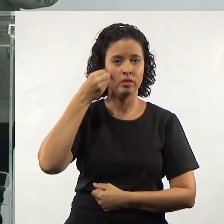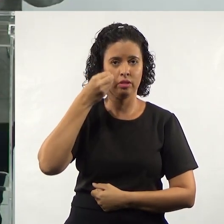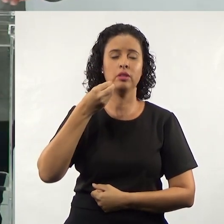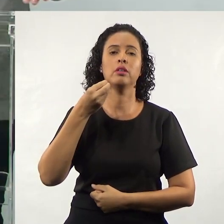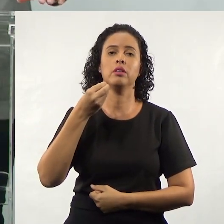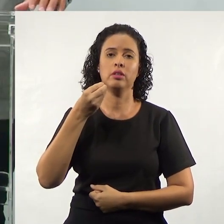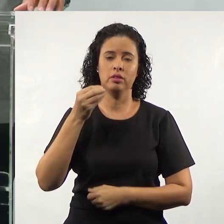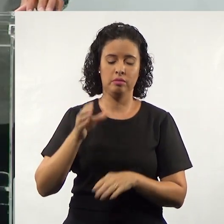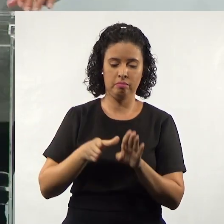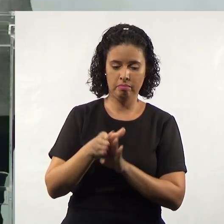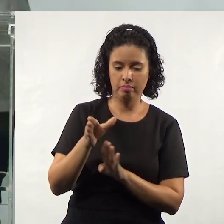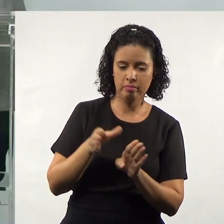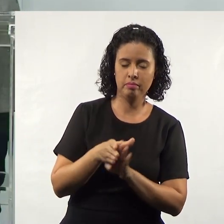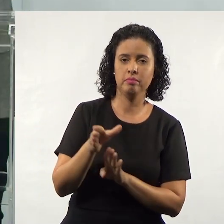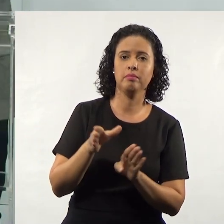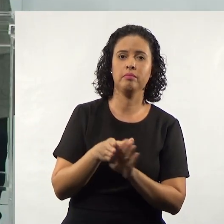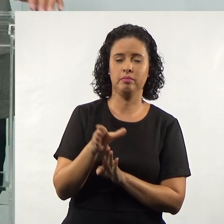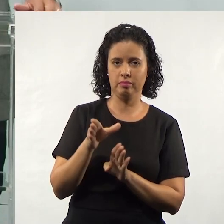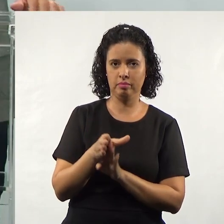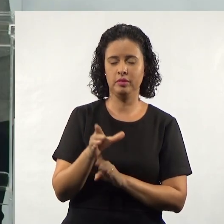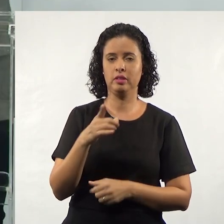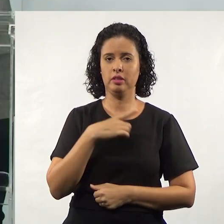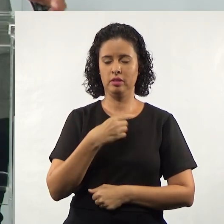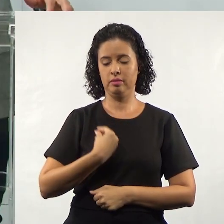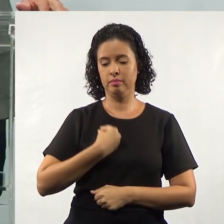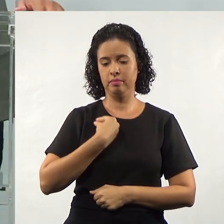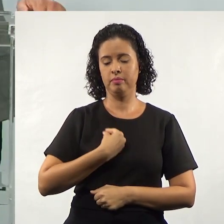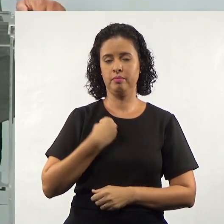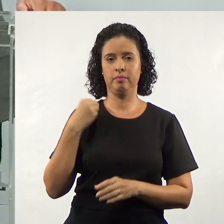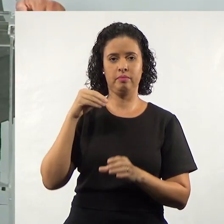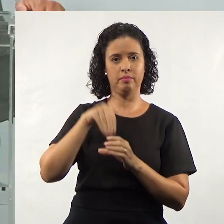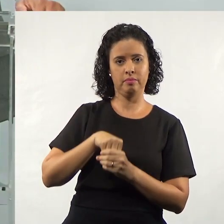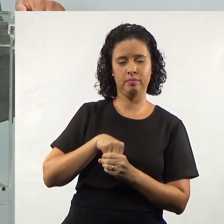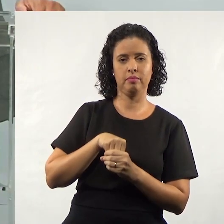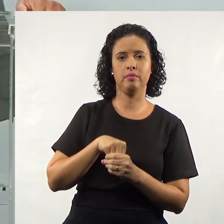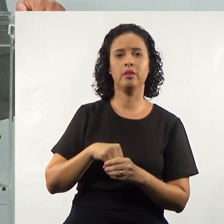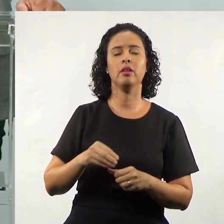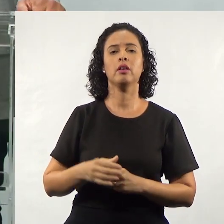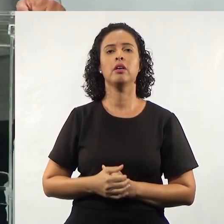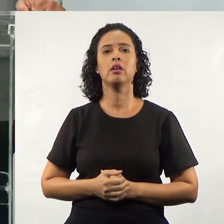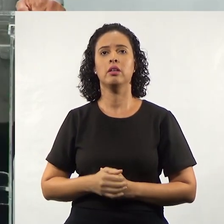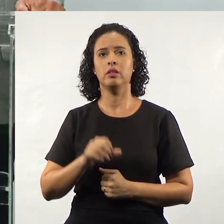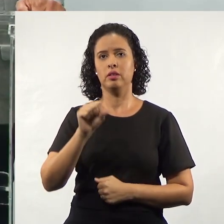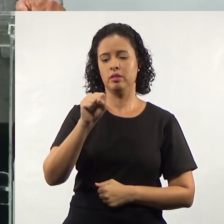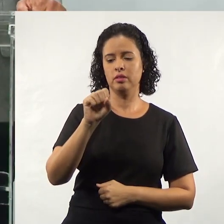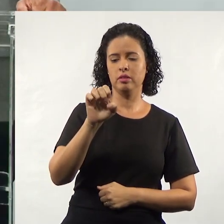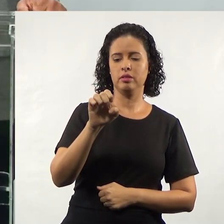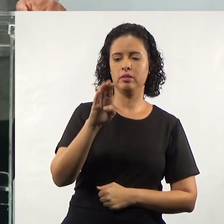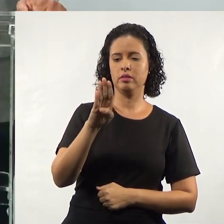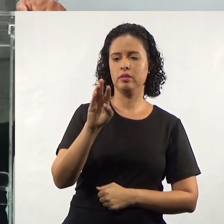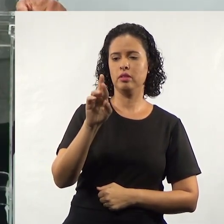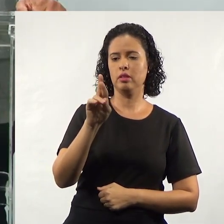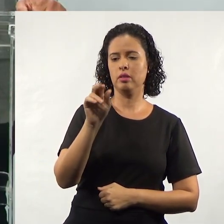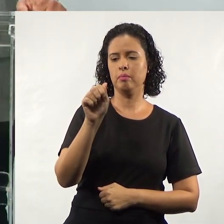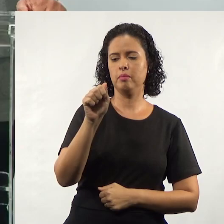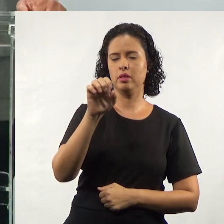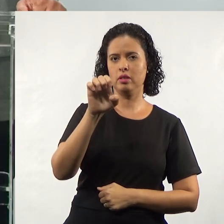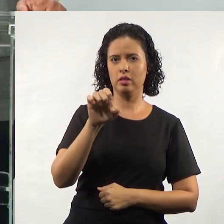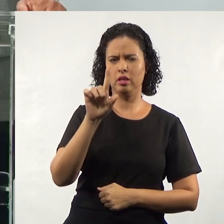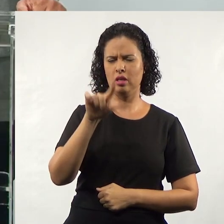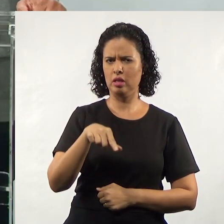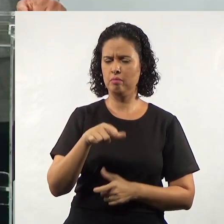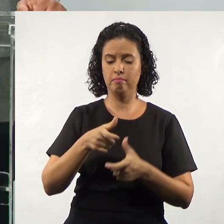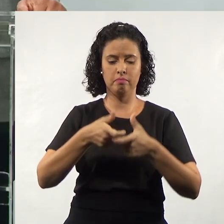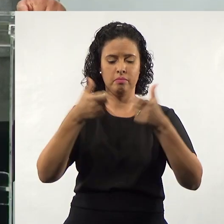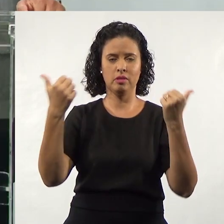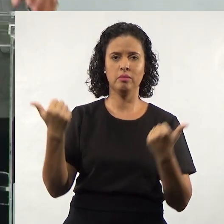consultores já sênior, né, existentes lá, que nos ajudavam no nosso trabalho. Sebrae é um dos maiores apoiadores dessas